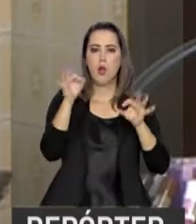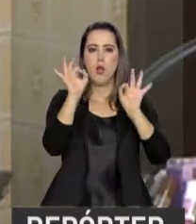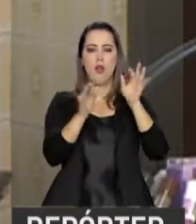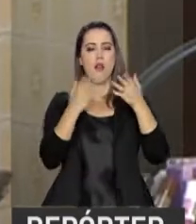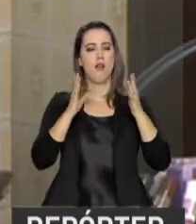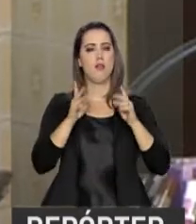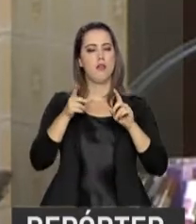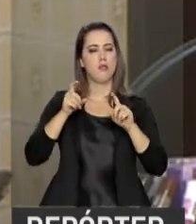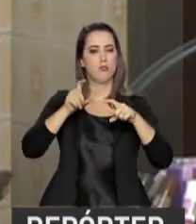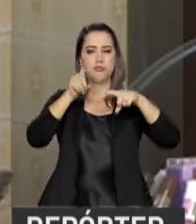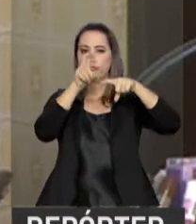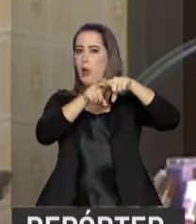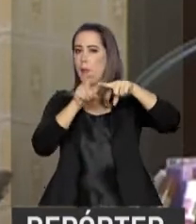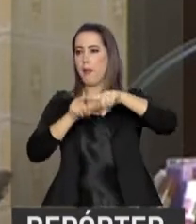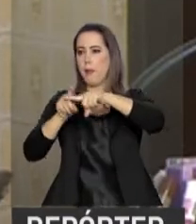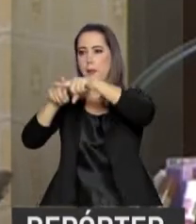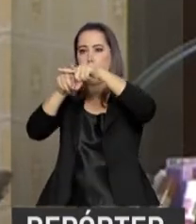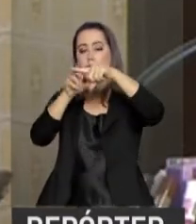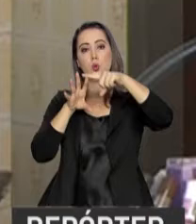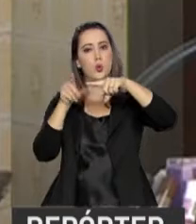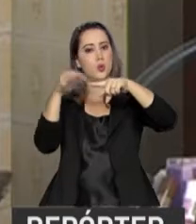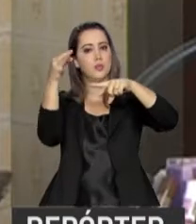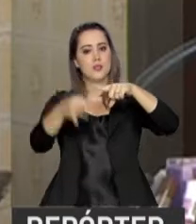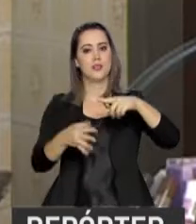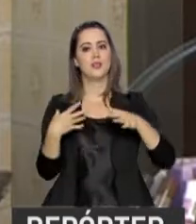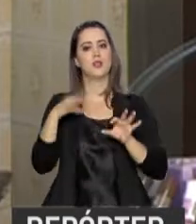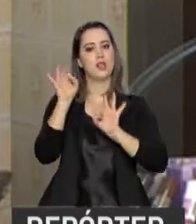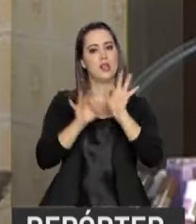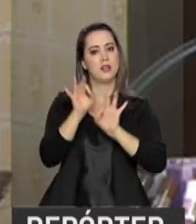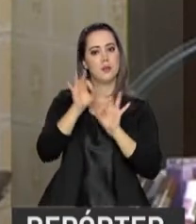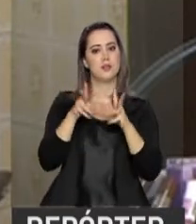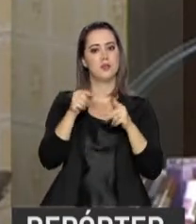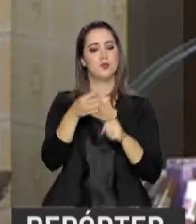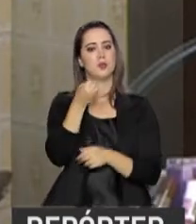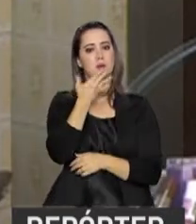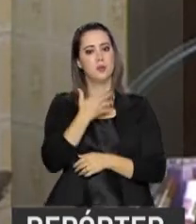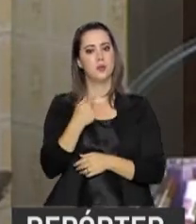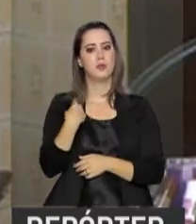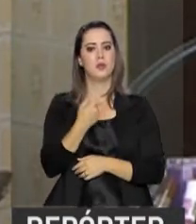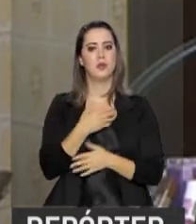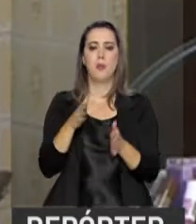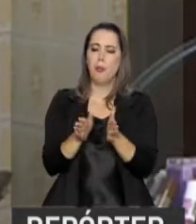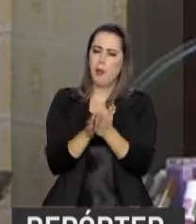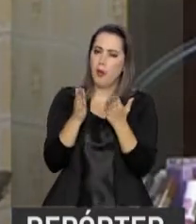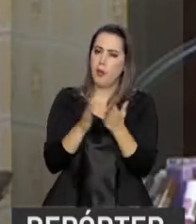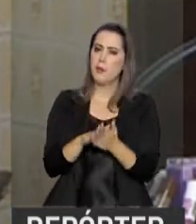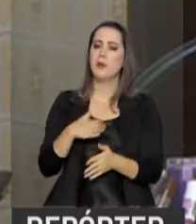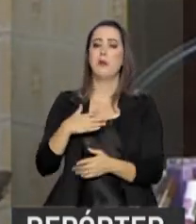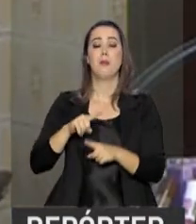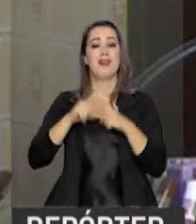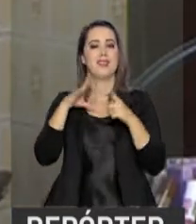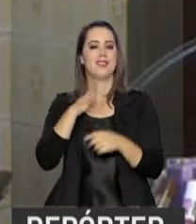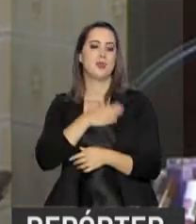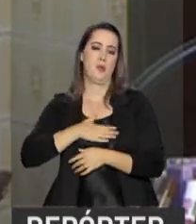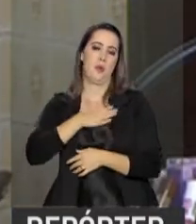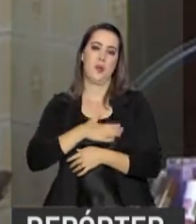montar tudinho. Né? Ter as coisinhas direitinho, né? É bom, né? A gente é pobre assim, mas a gente gosta de ter as coisas direitinho